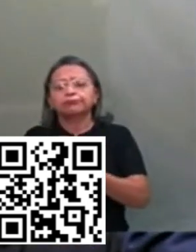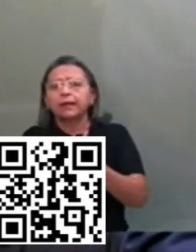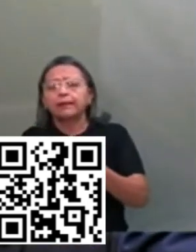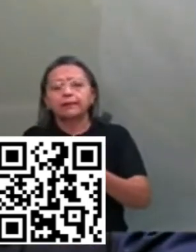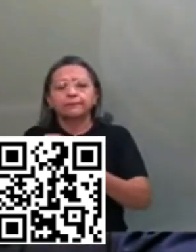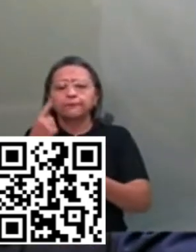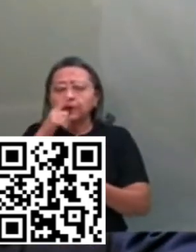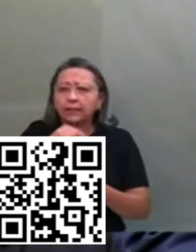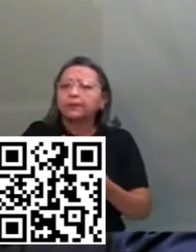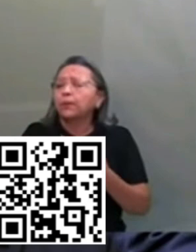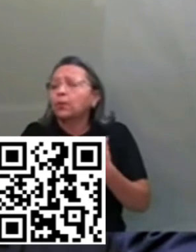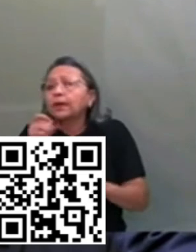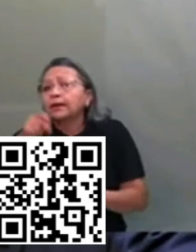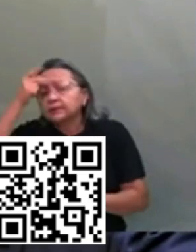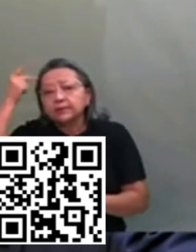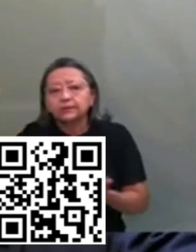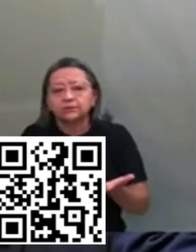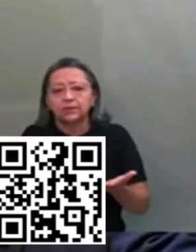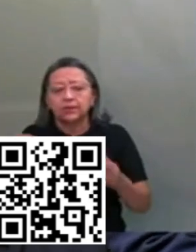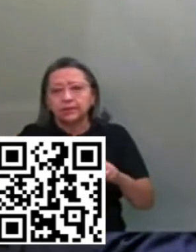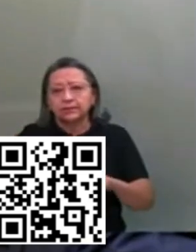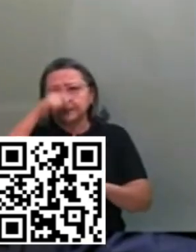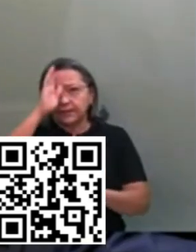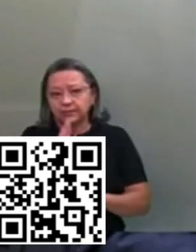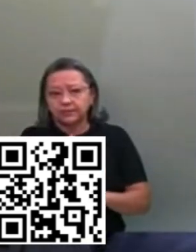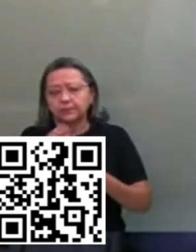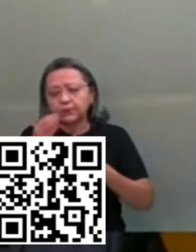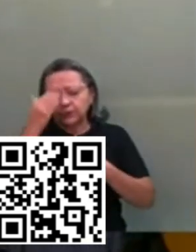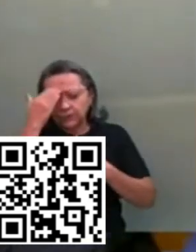arranhada por quem quer que seja nesse país. Muito obrigado a todos.